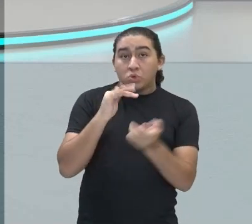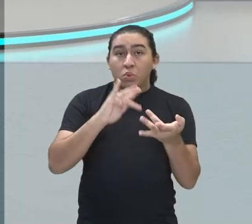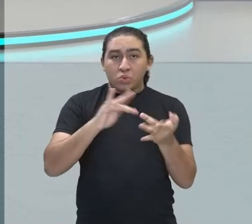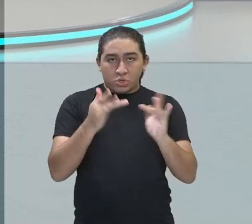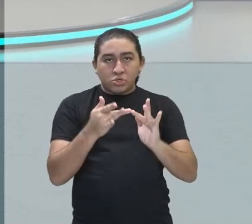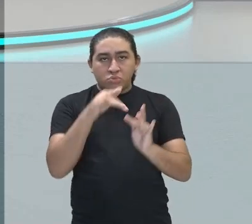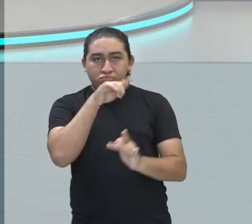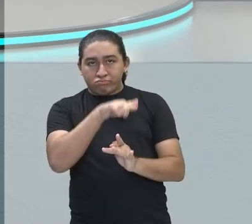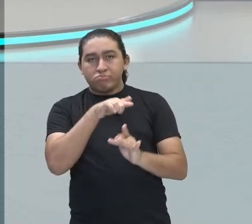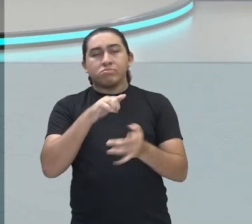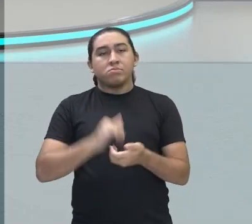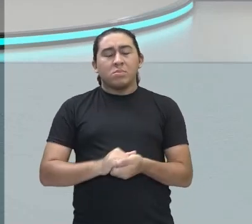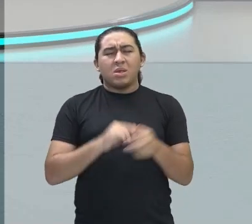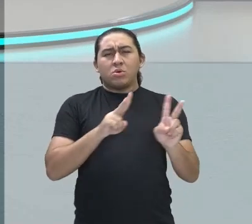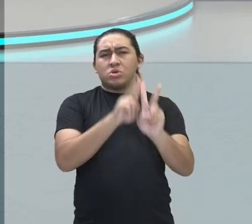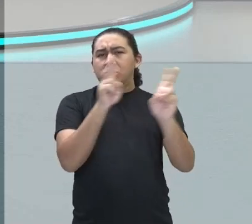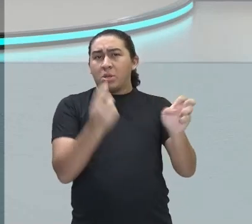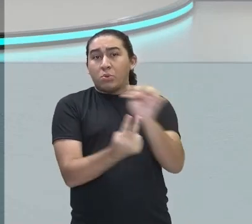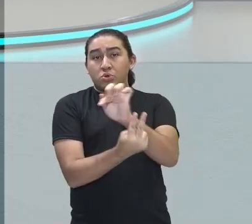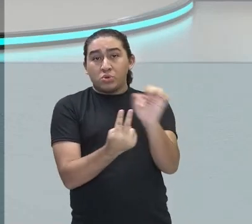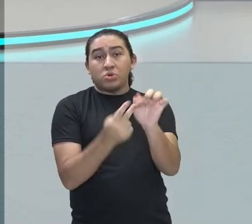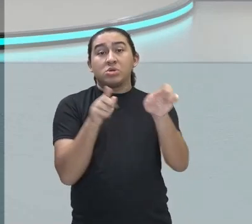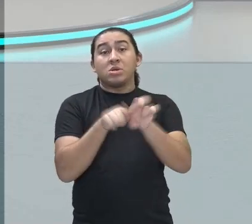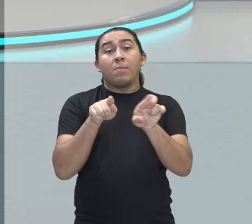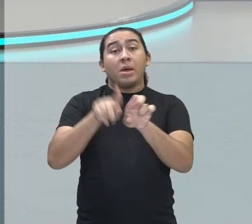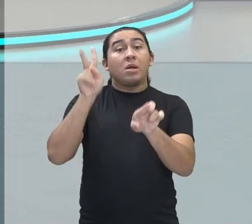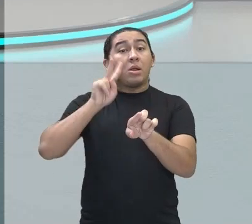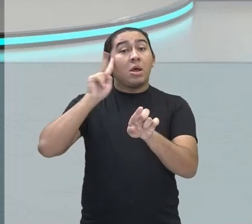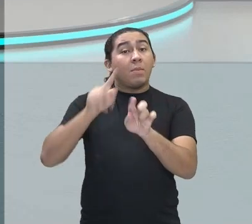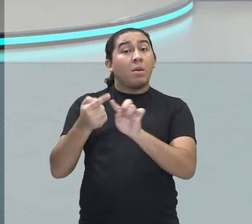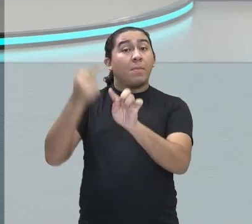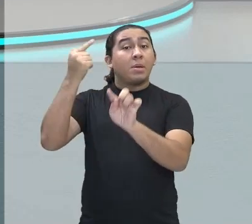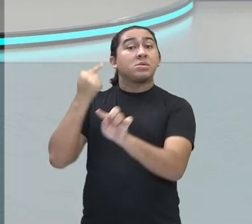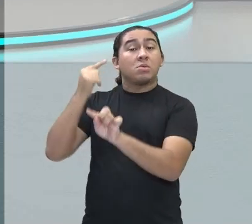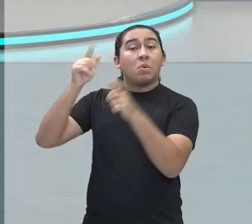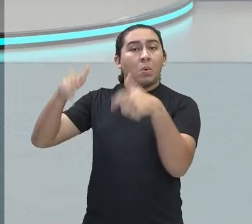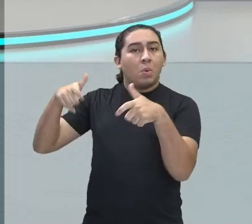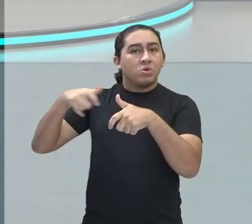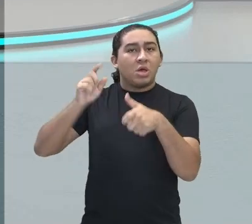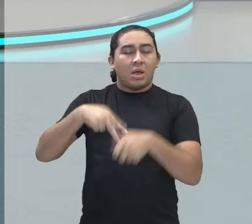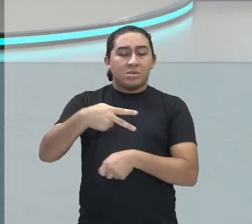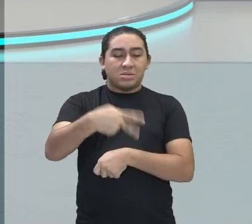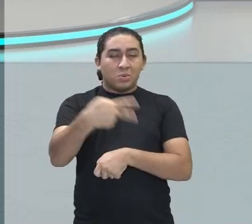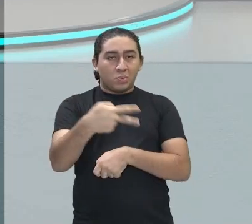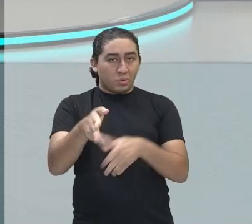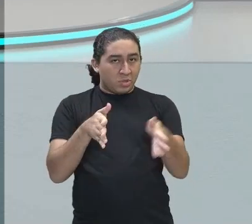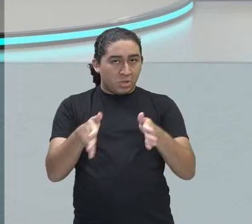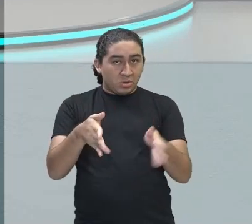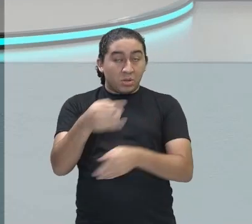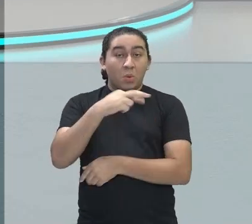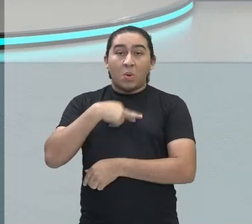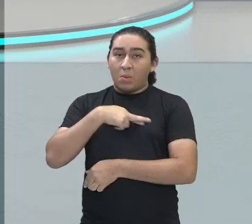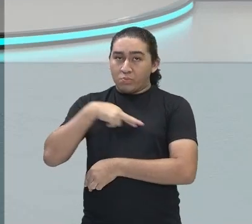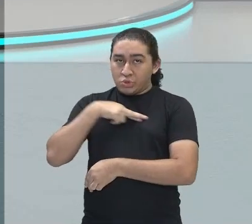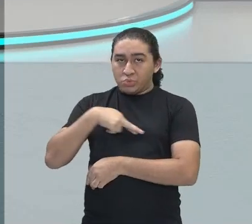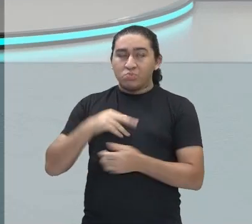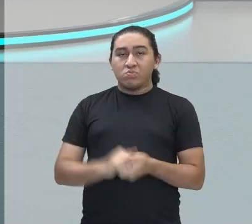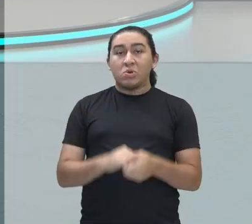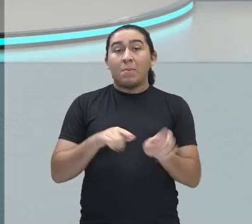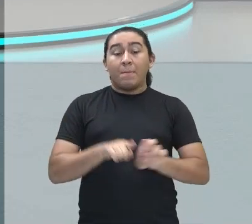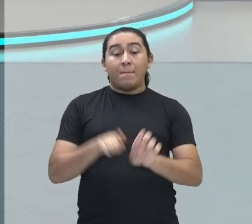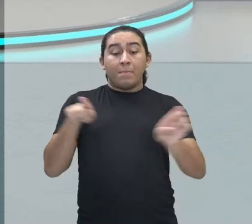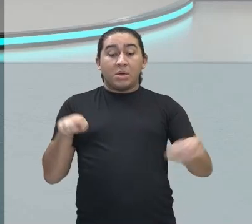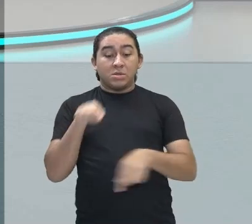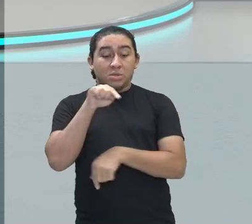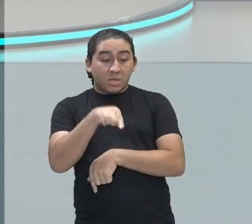e morbidez, também nos remete lá para a segunda geração do romantismo. Só que lá é